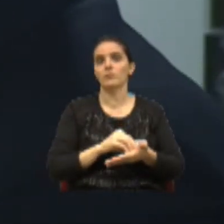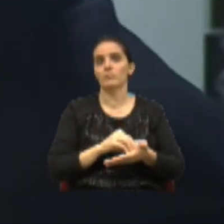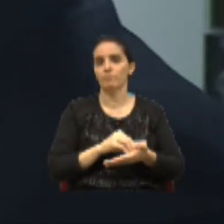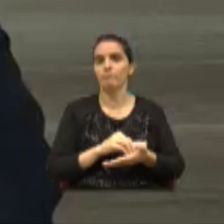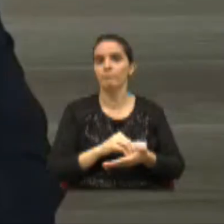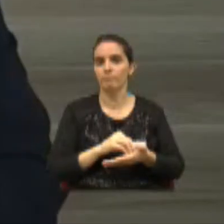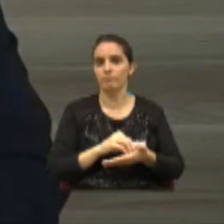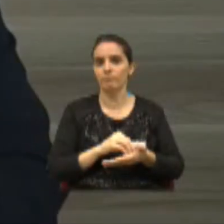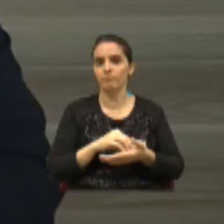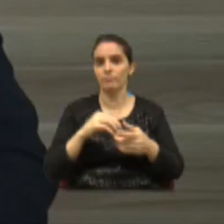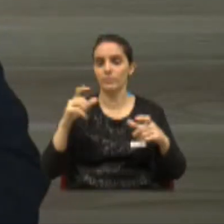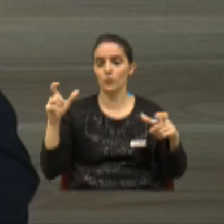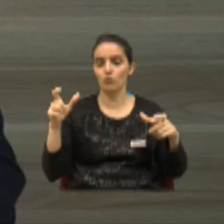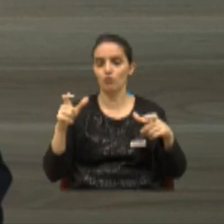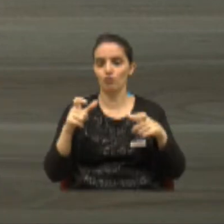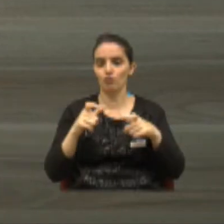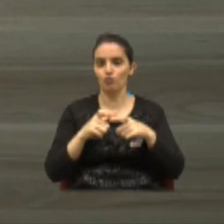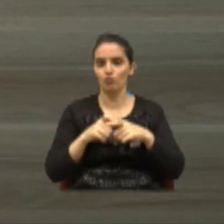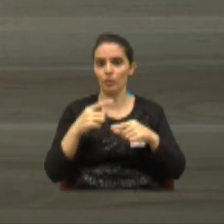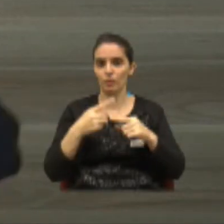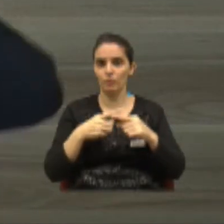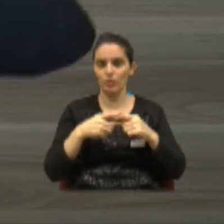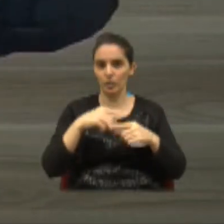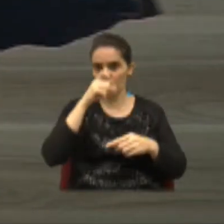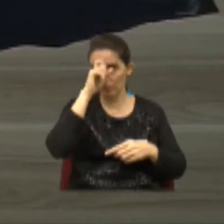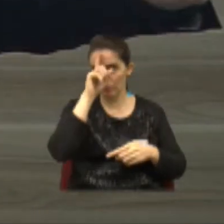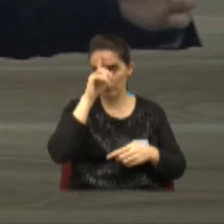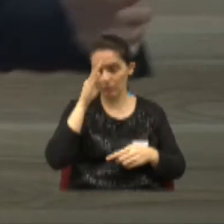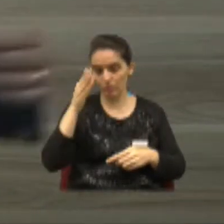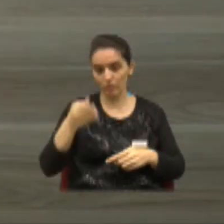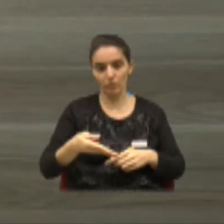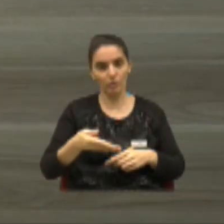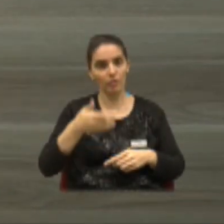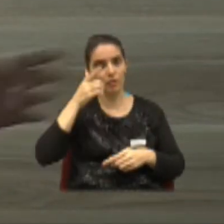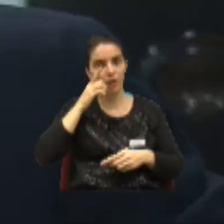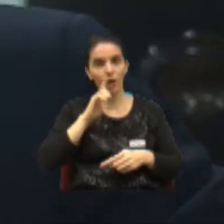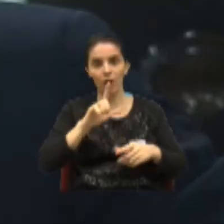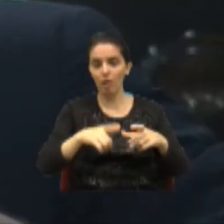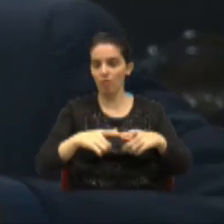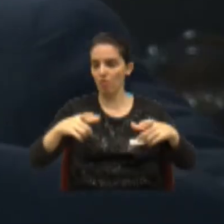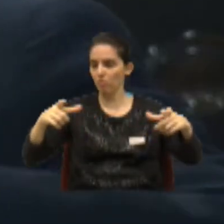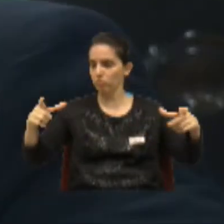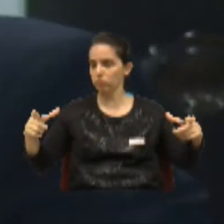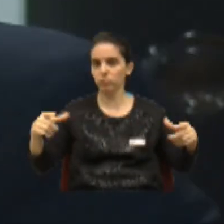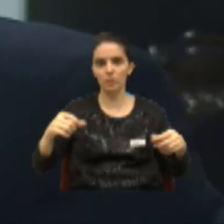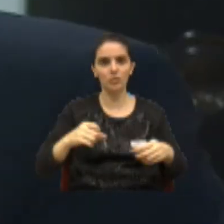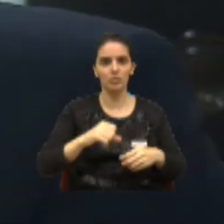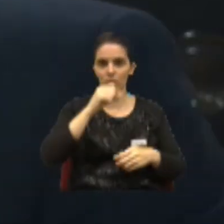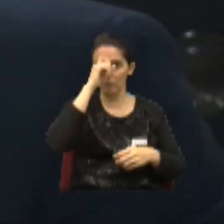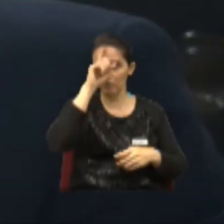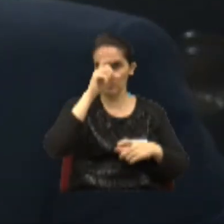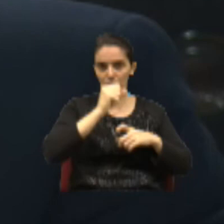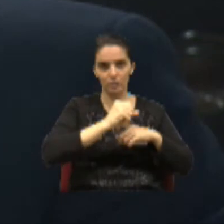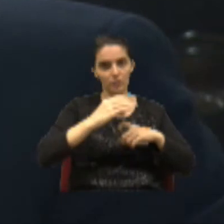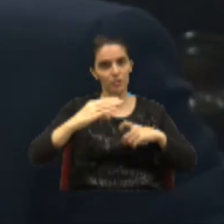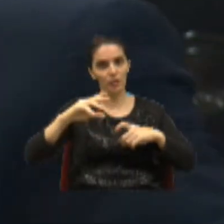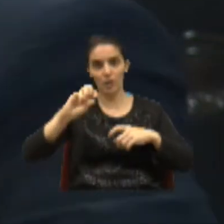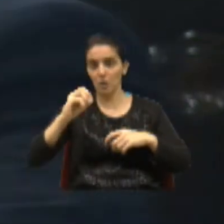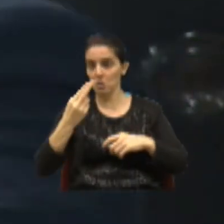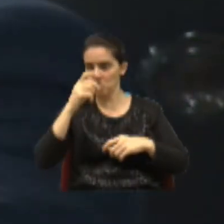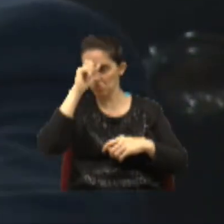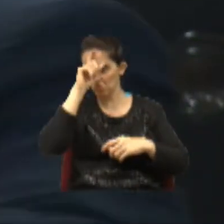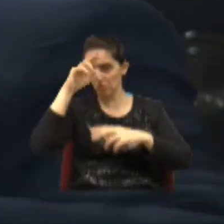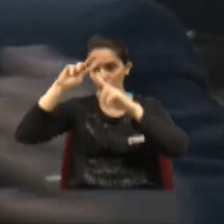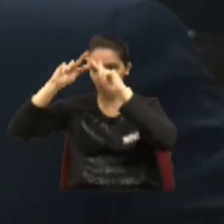vamos entrar em colapso, porque os hospitais hoje não conseguem mais expandir. Você pega uma Santa Casa, uma humanitária, dificilmente vai